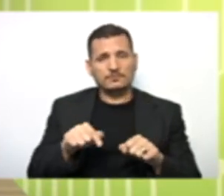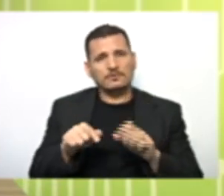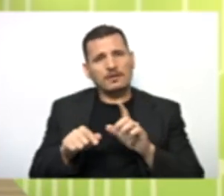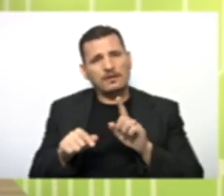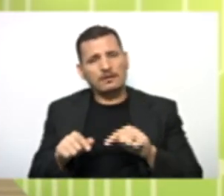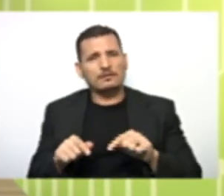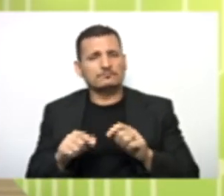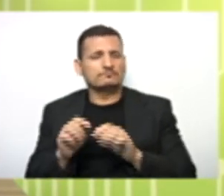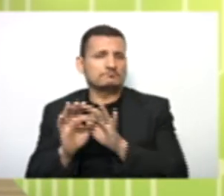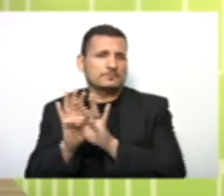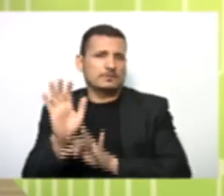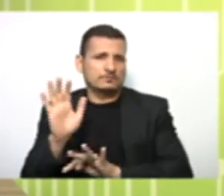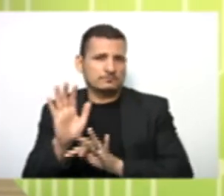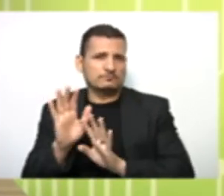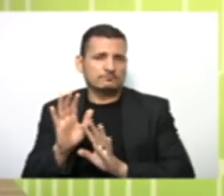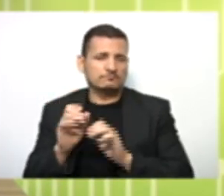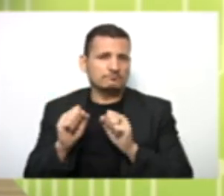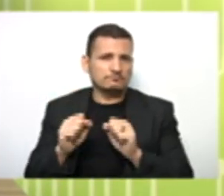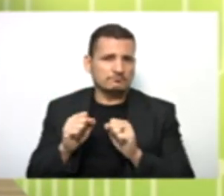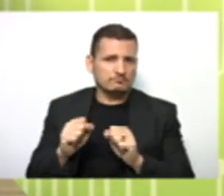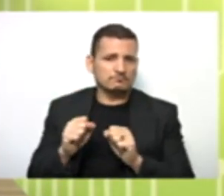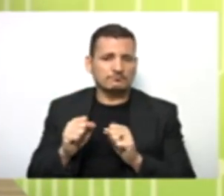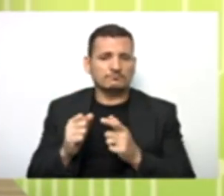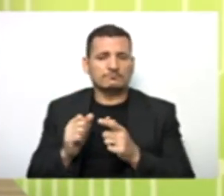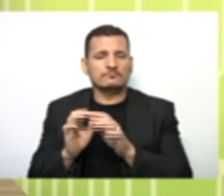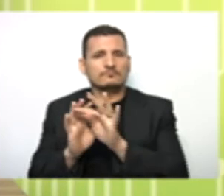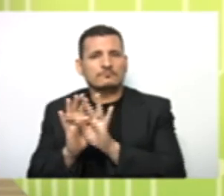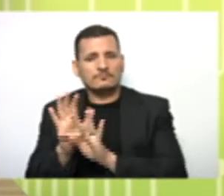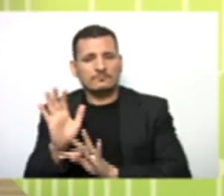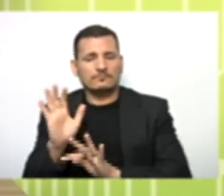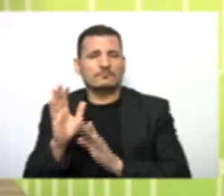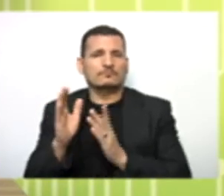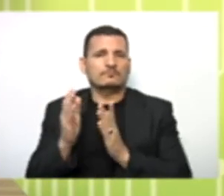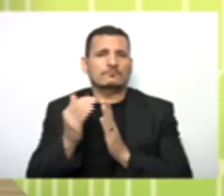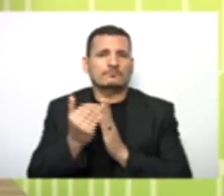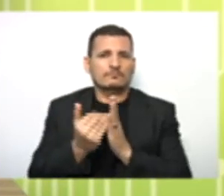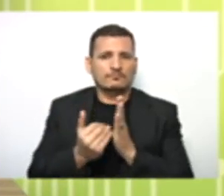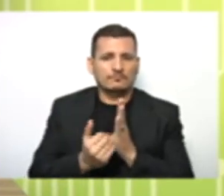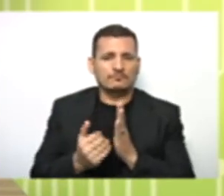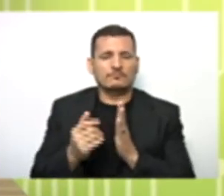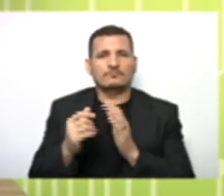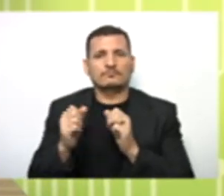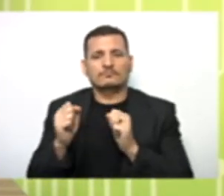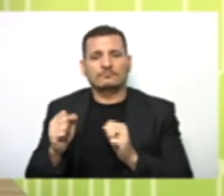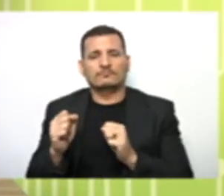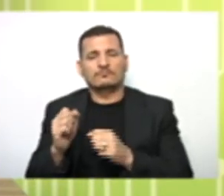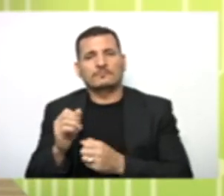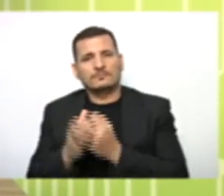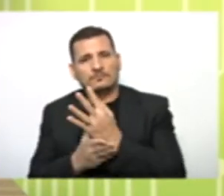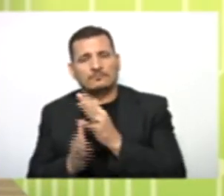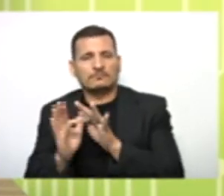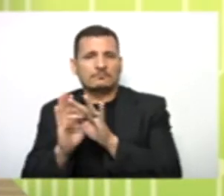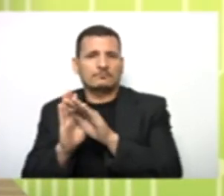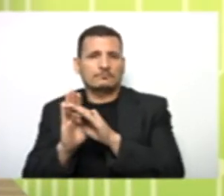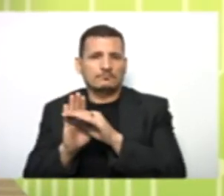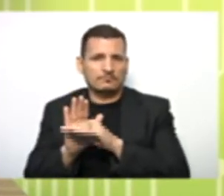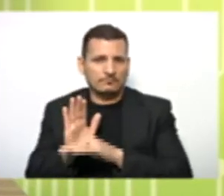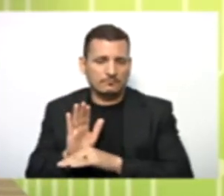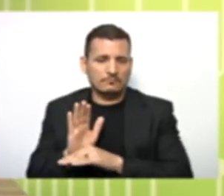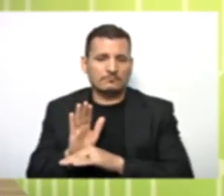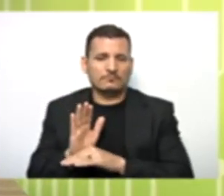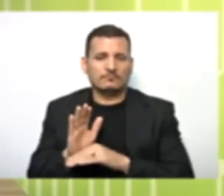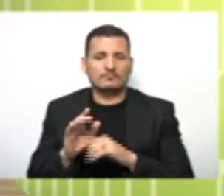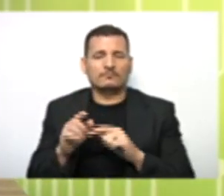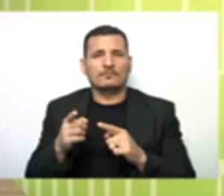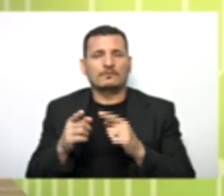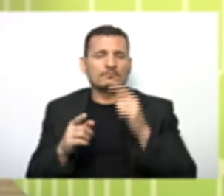um software de edição de texto. Pode ser um software de edição de texto para um programa, pode ser para a criação de um programa, mas imaginem